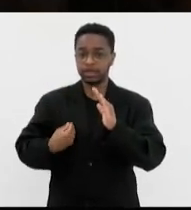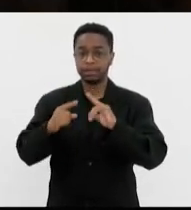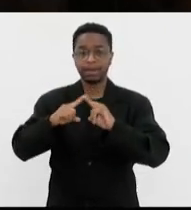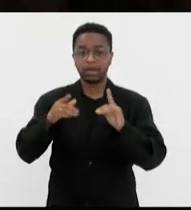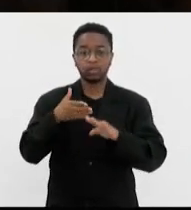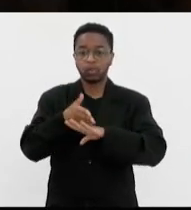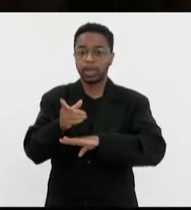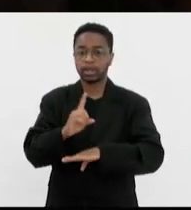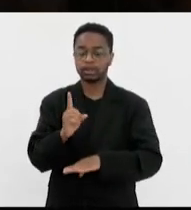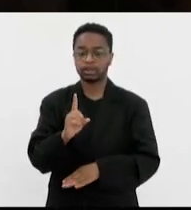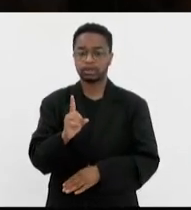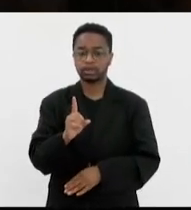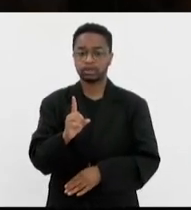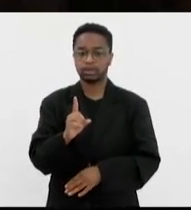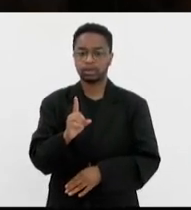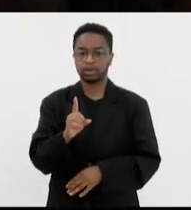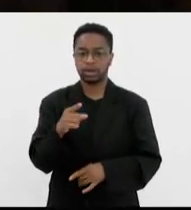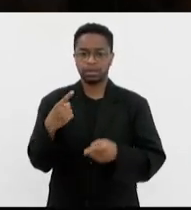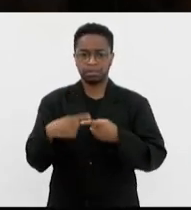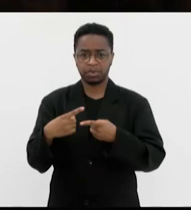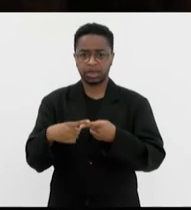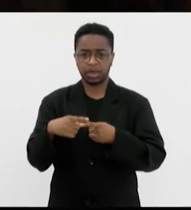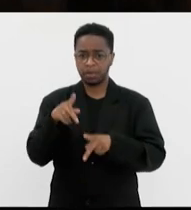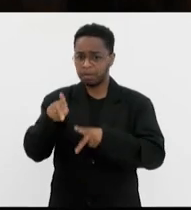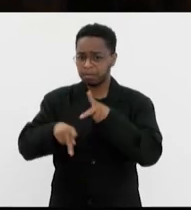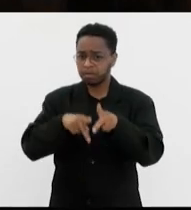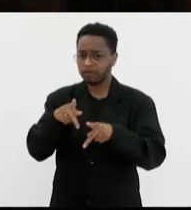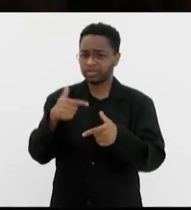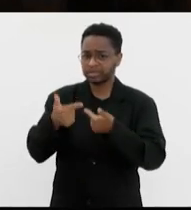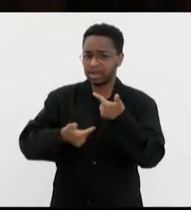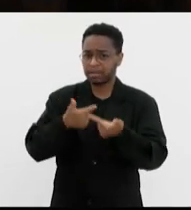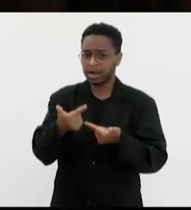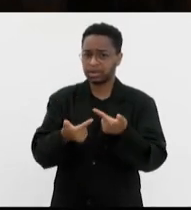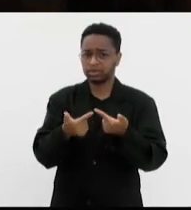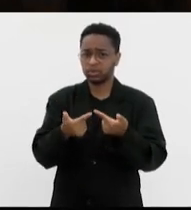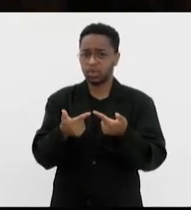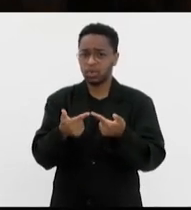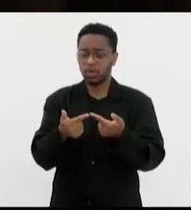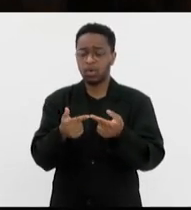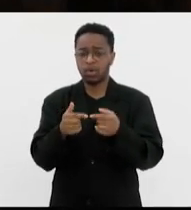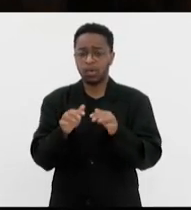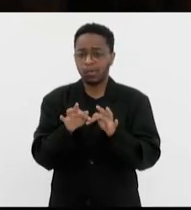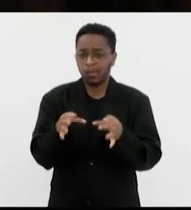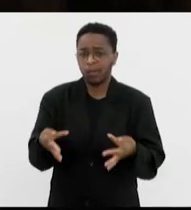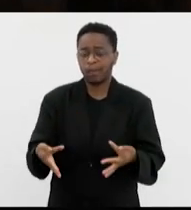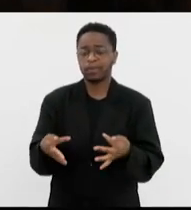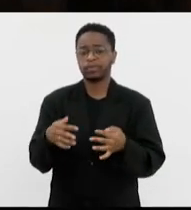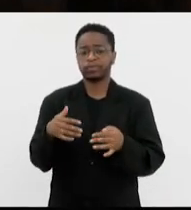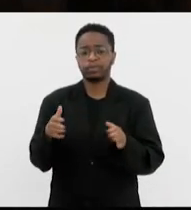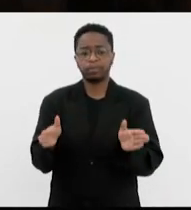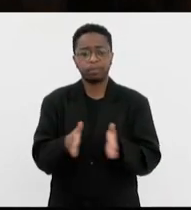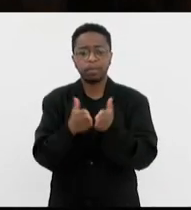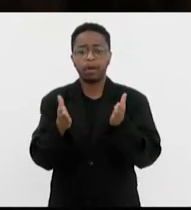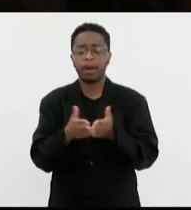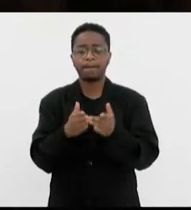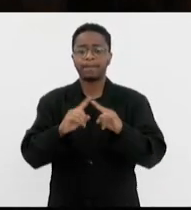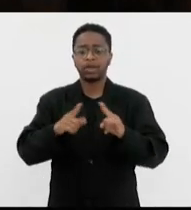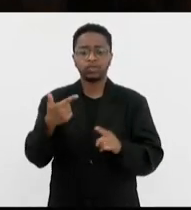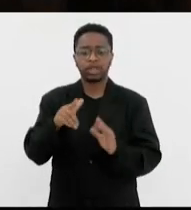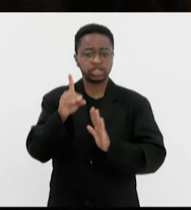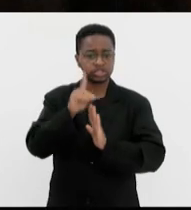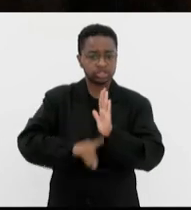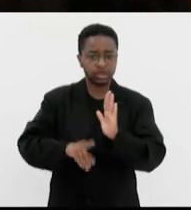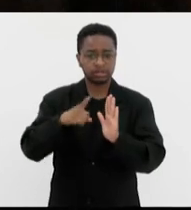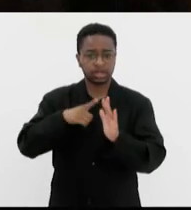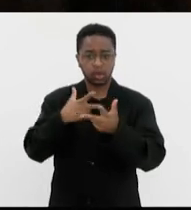entra. Não é porque o povo é trabalhador, humilde e vítima, resiliente de tragédia, que ele não tem direito de ter o seu